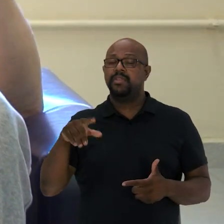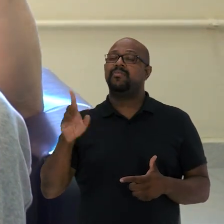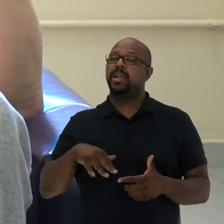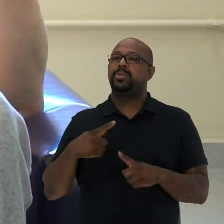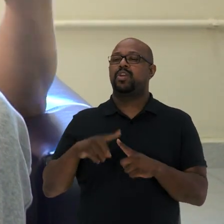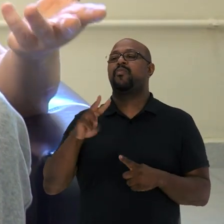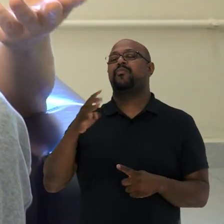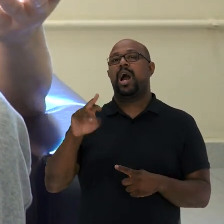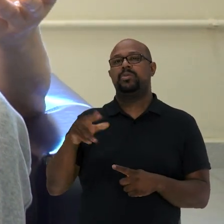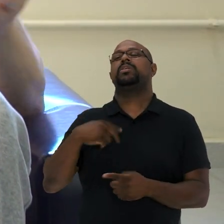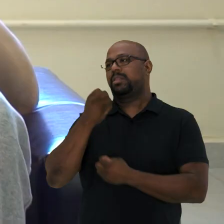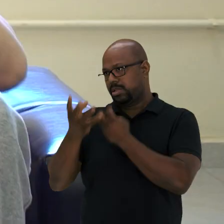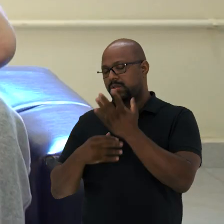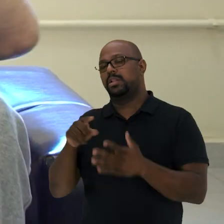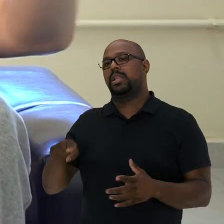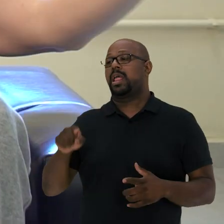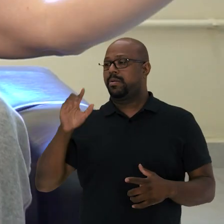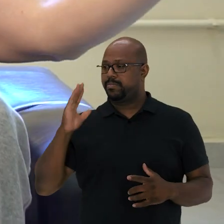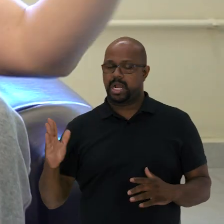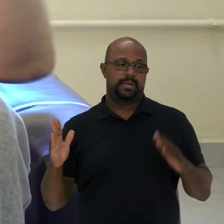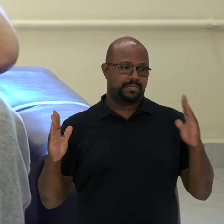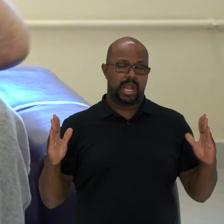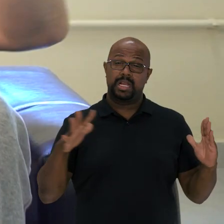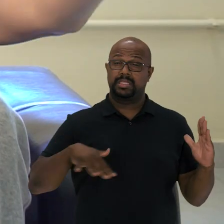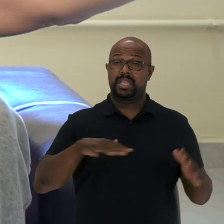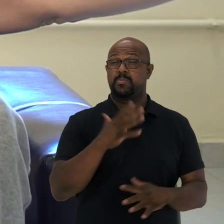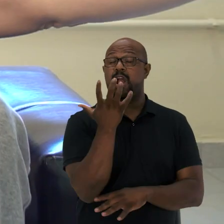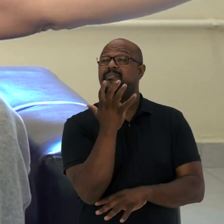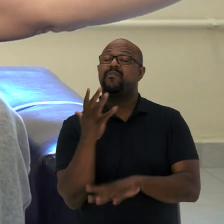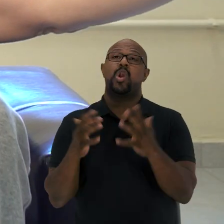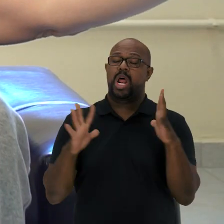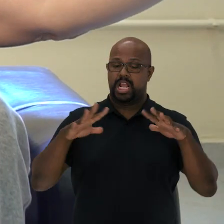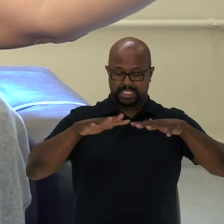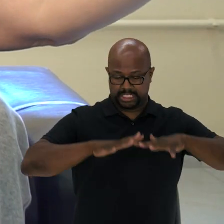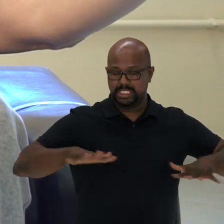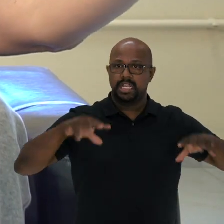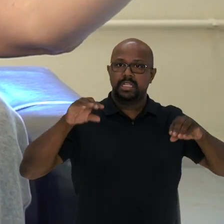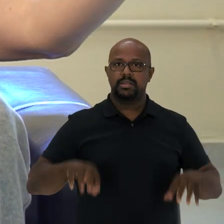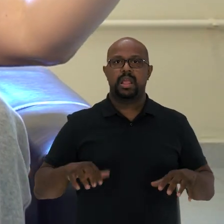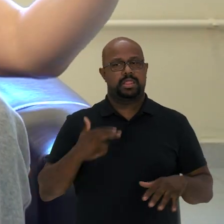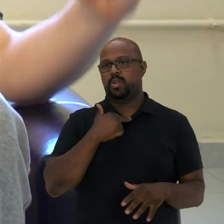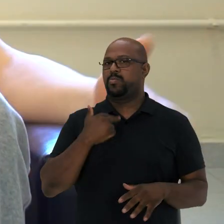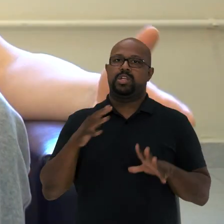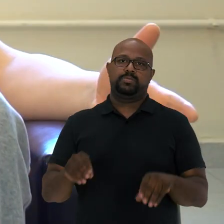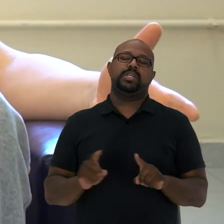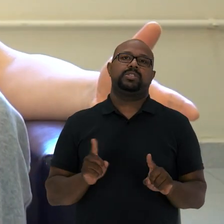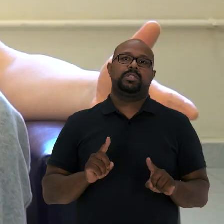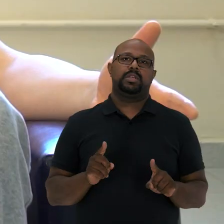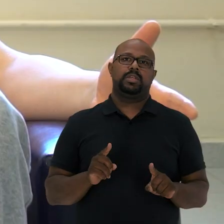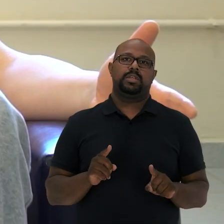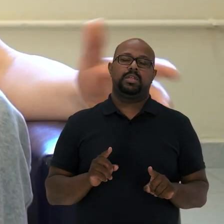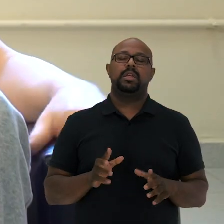fez uma denúncia, o Walter fez um trabalho. Na cota tal, a cota tal, tu tem uma floresta enterrada aqui debaixo. Não pode mexer. Não